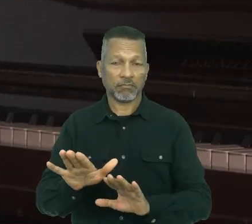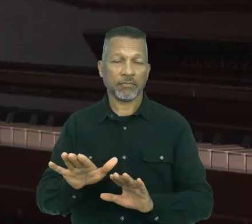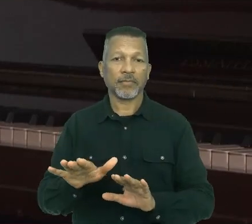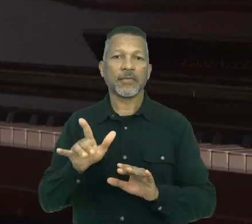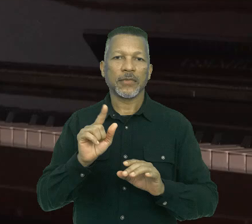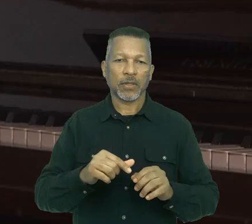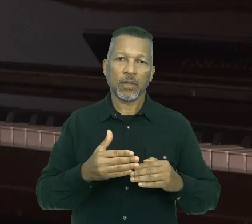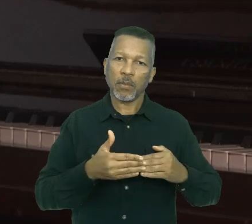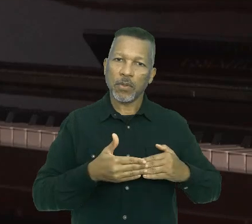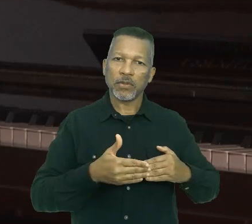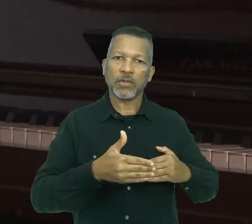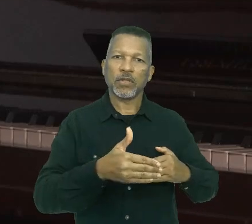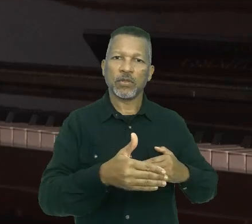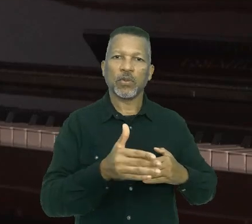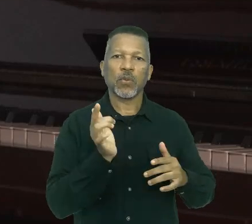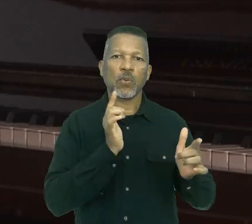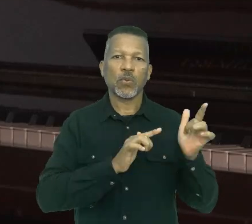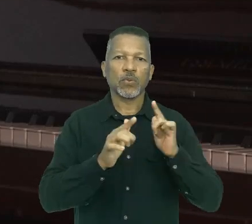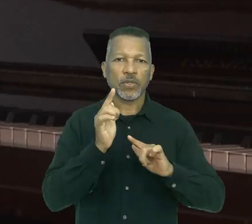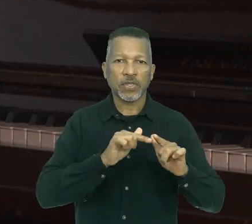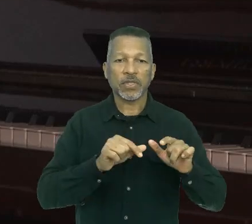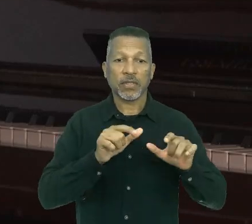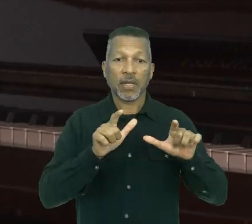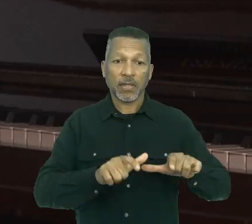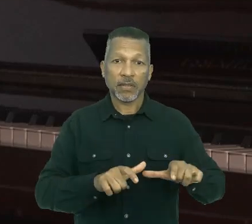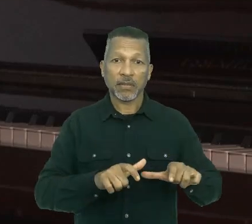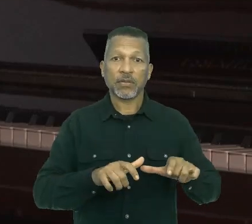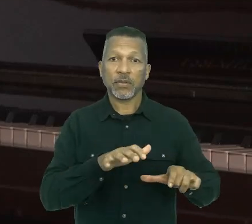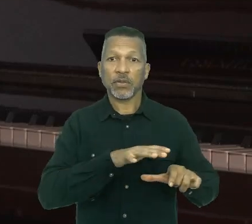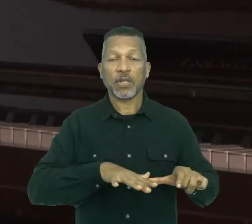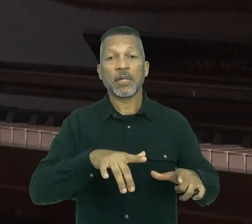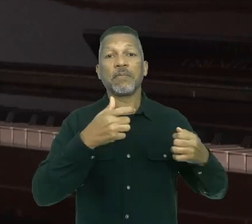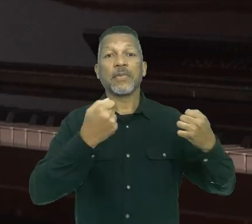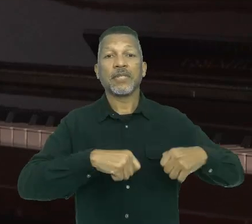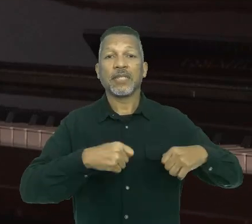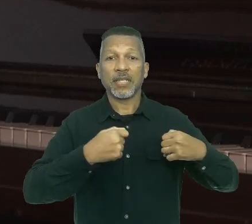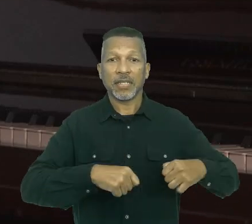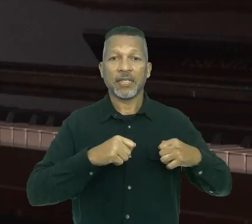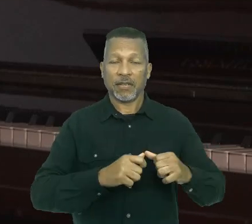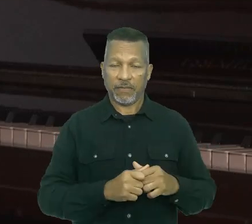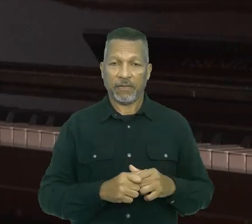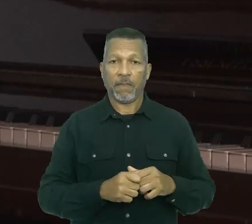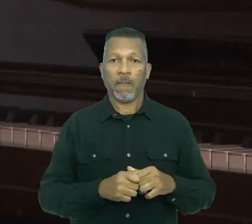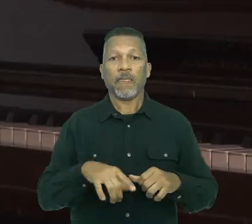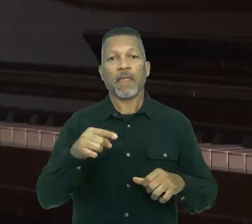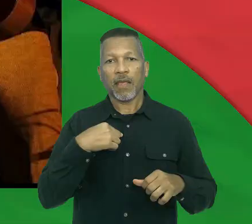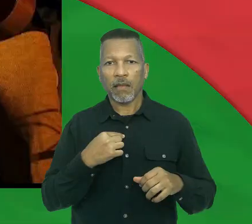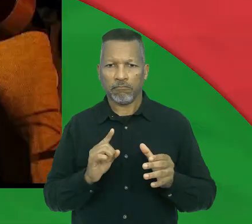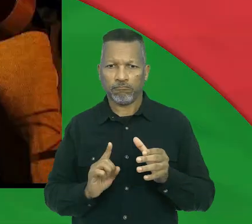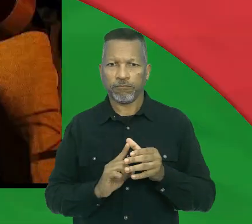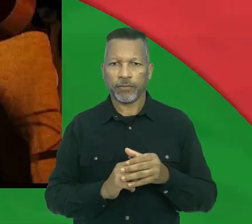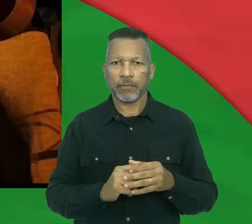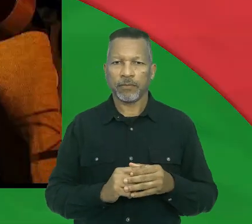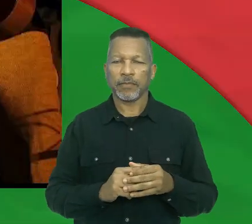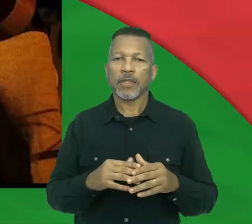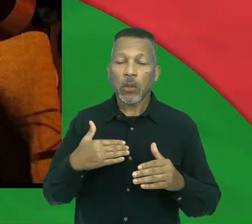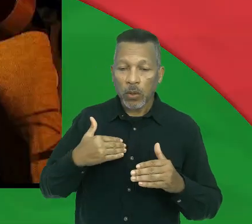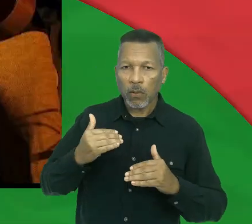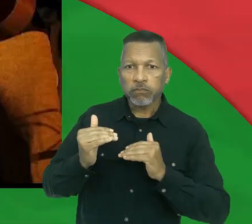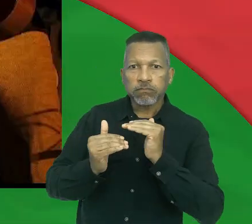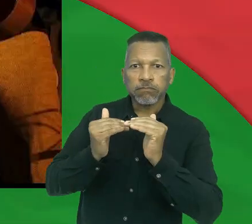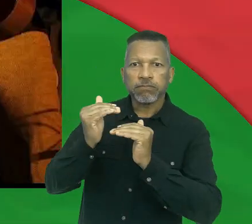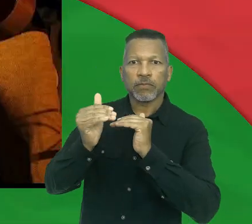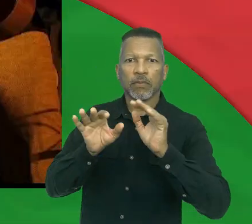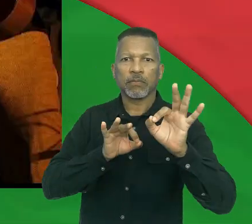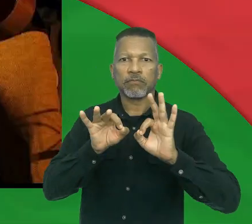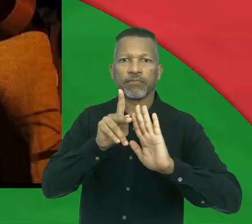partir disso, eu consegui também achar esse lugar, que era uma necessidade também local, e me encaixar nela. Enquanto desenvolvia